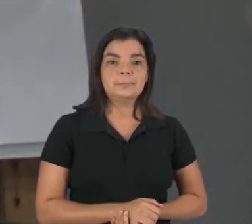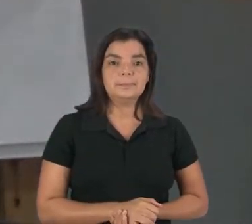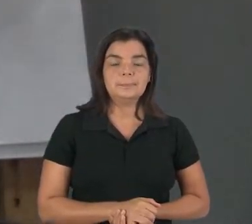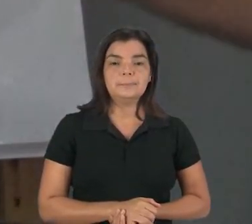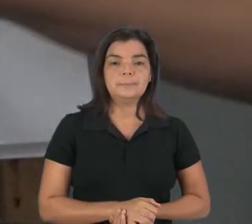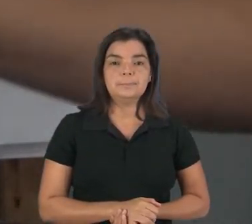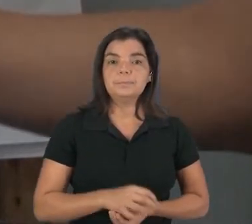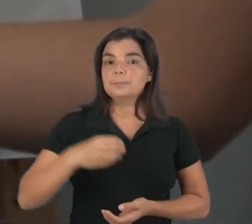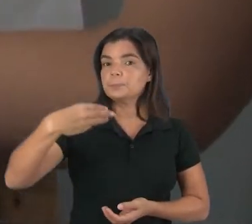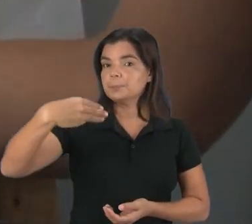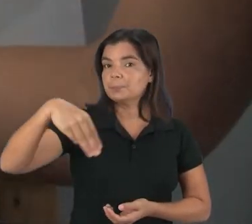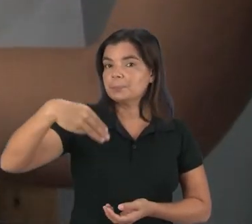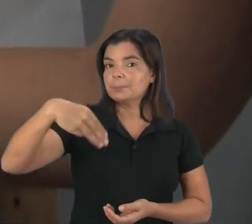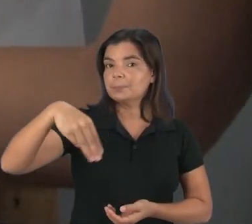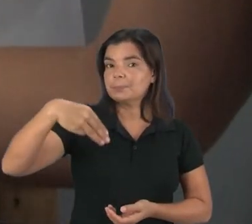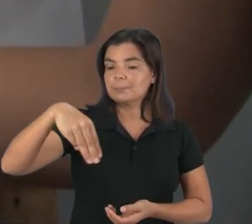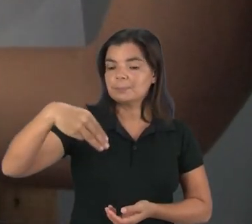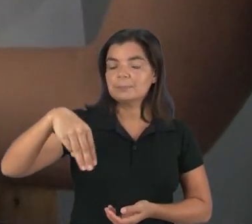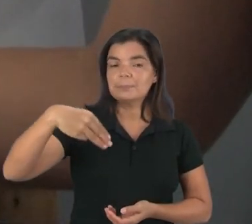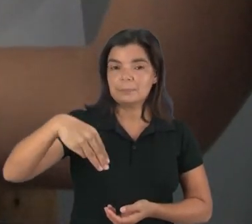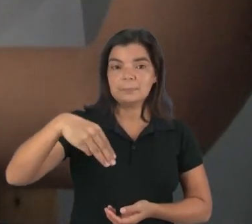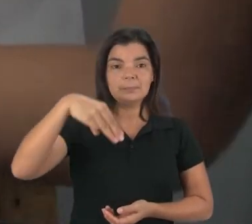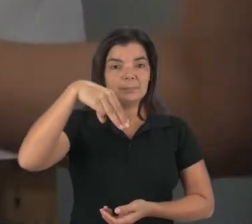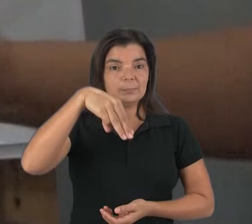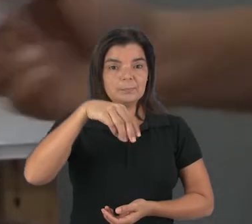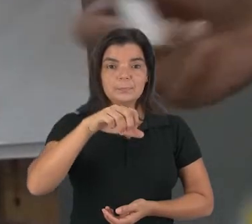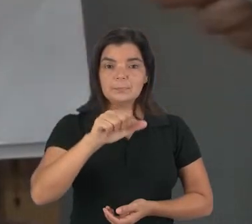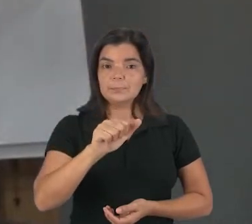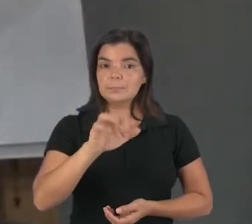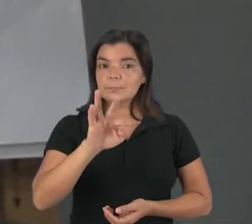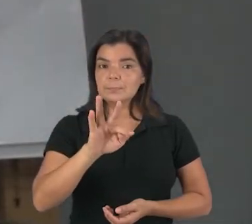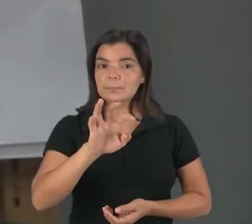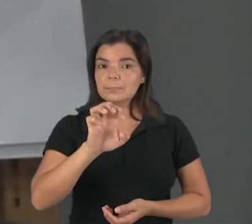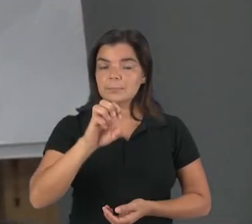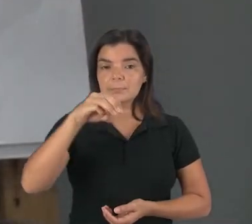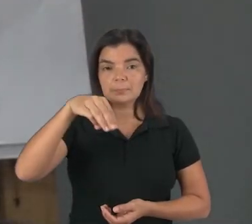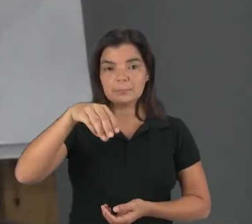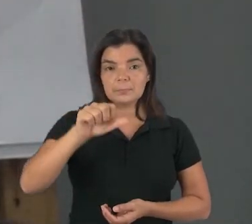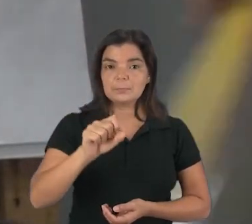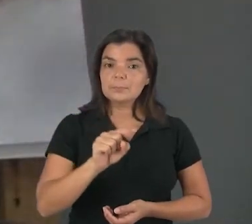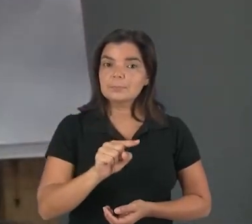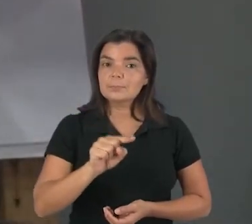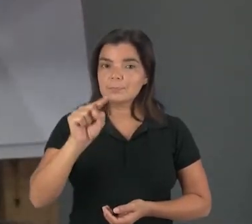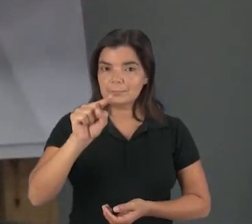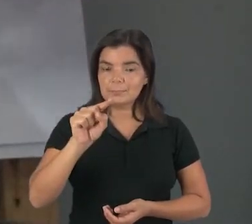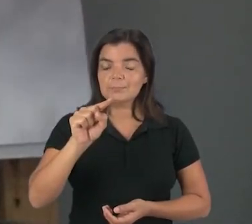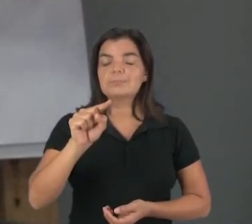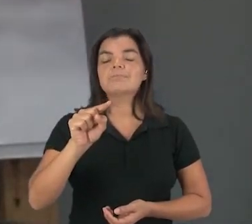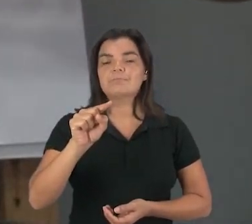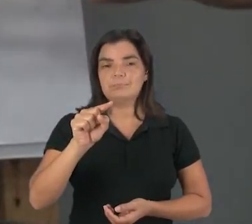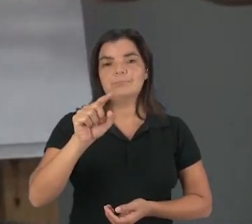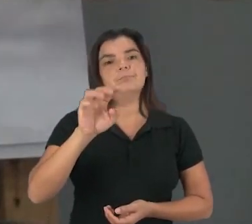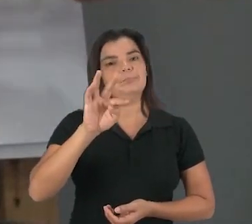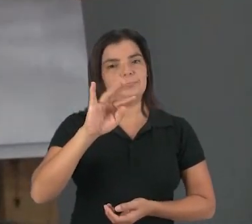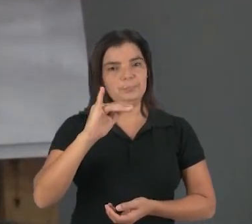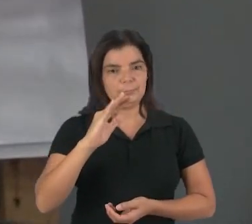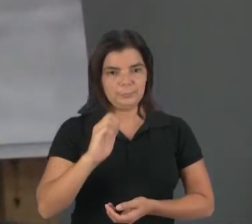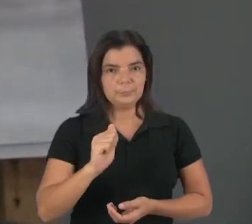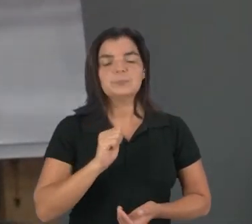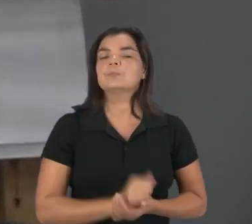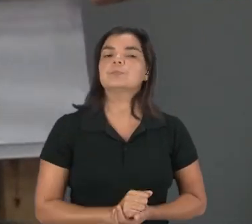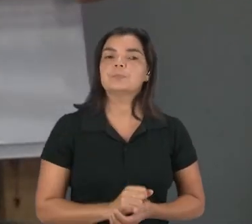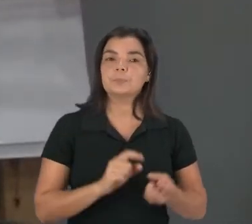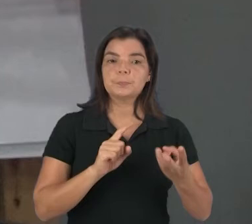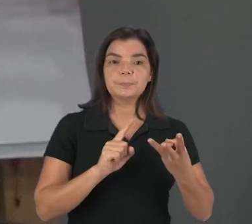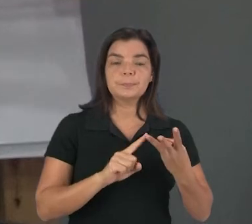Matemática. Muito bem. O acento agudo, então, vem aqui no má, do meio da palavra. Vamos para a